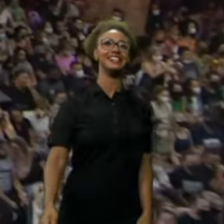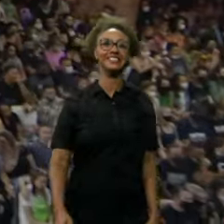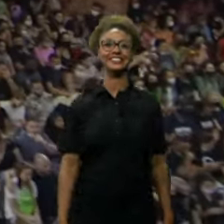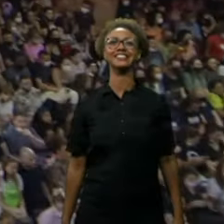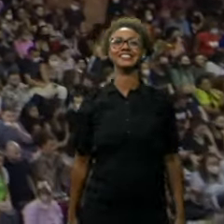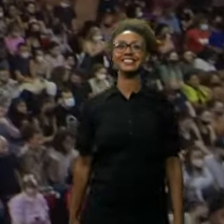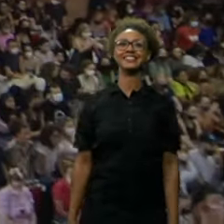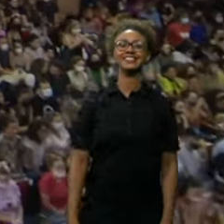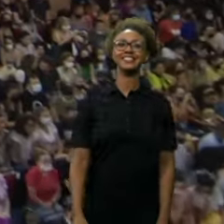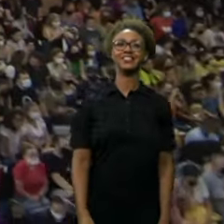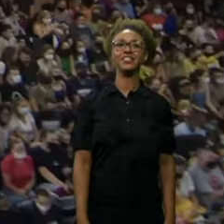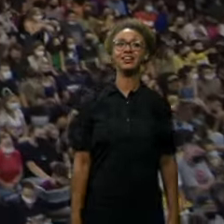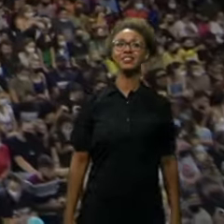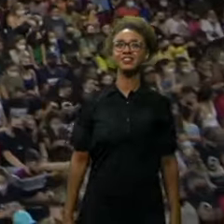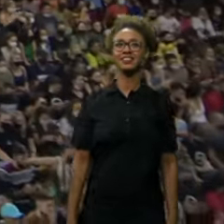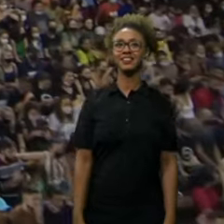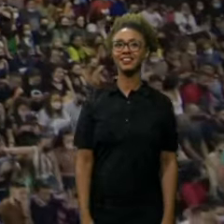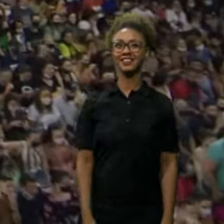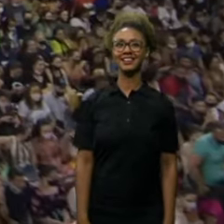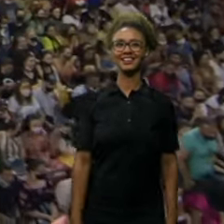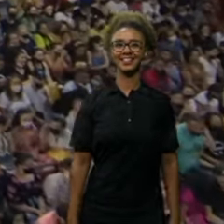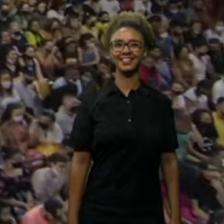E aí